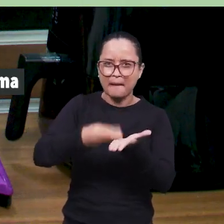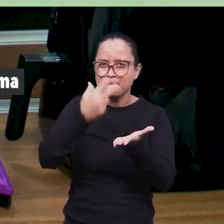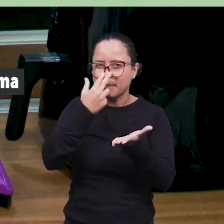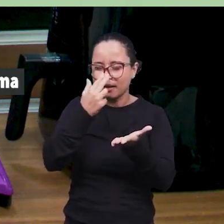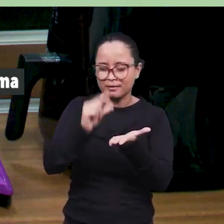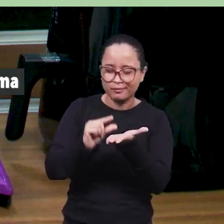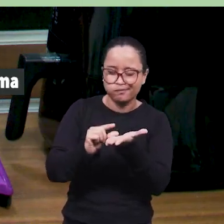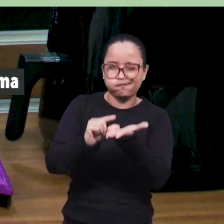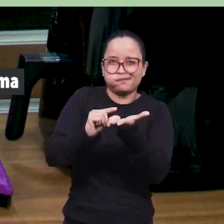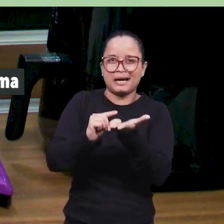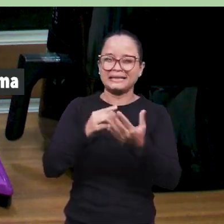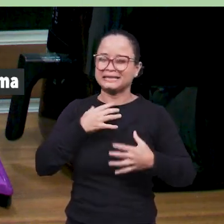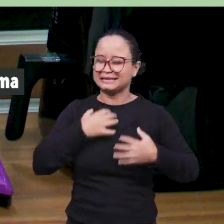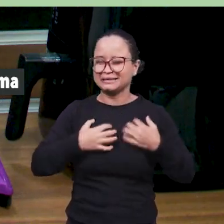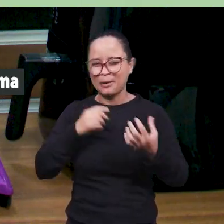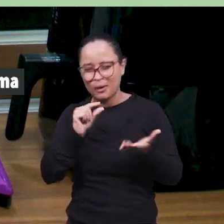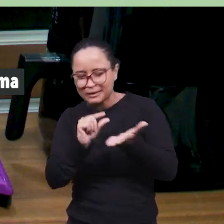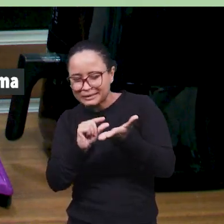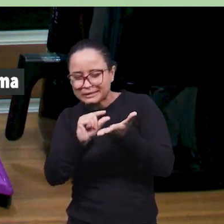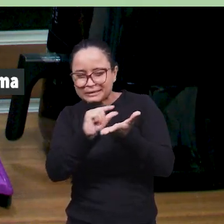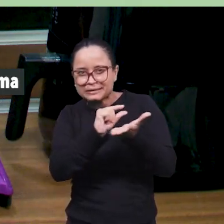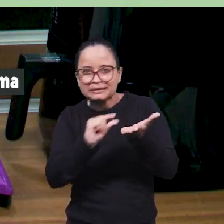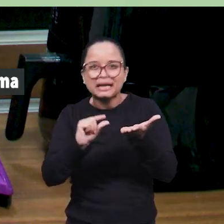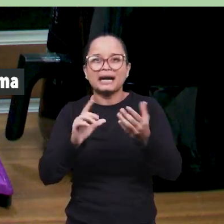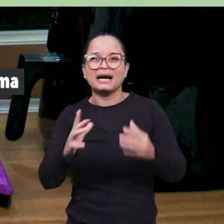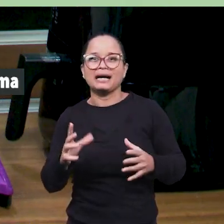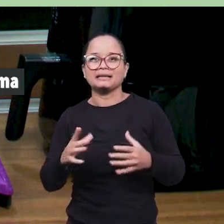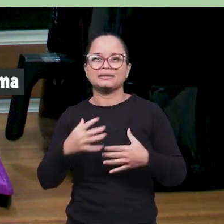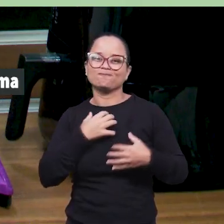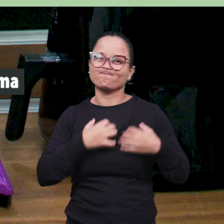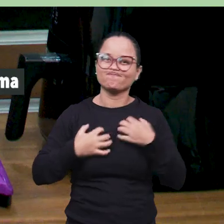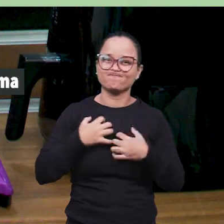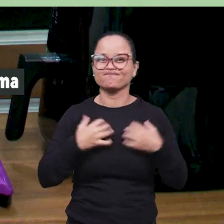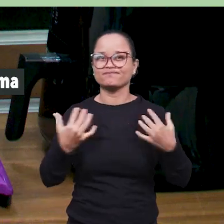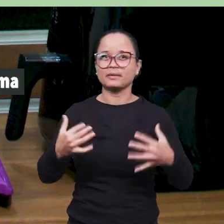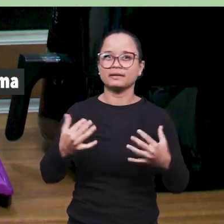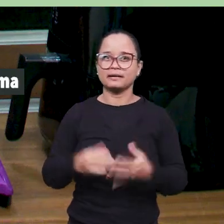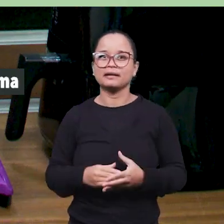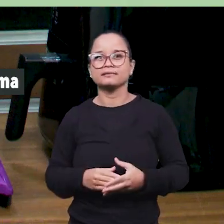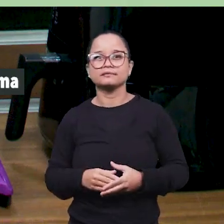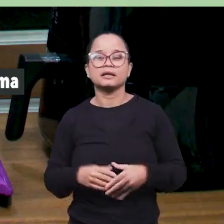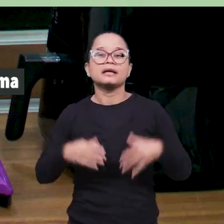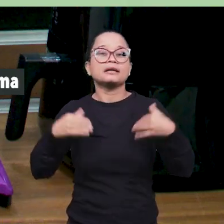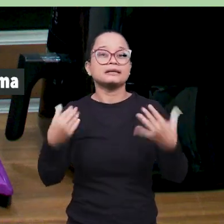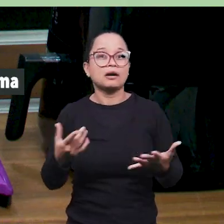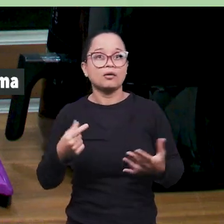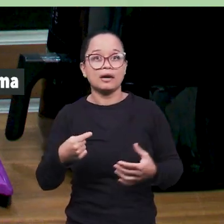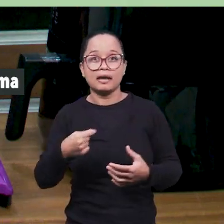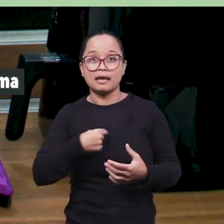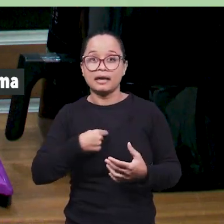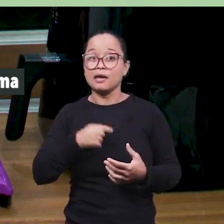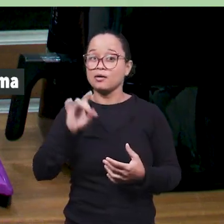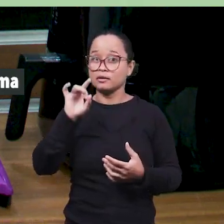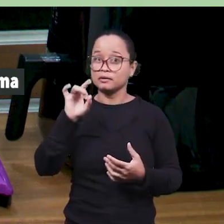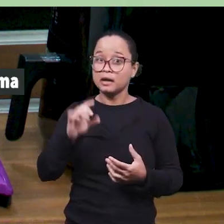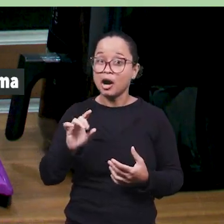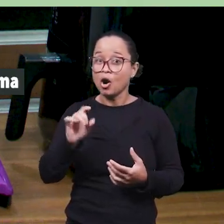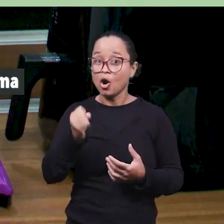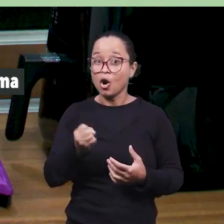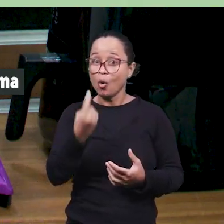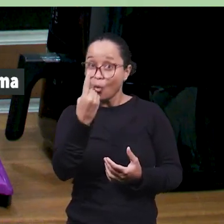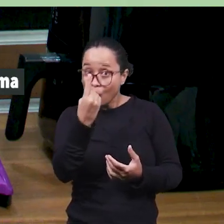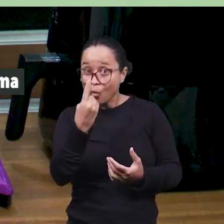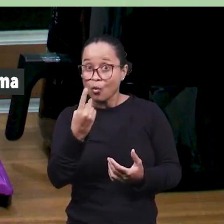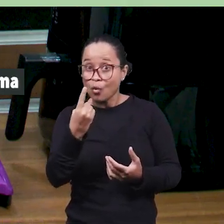é aí que se incomoda com o sabor mais forte, Ele. raladinho. Eu coloco apenas um dente